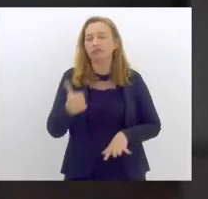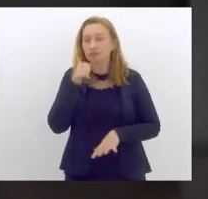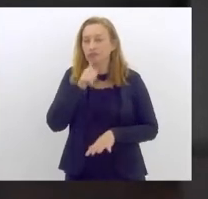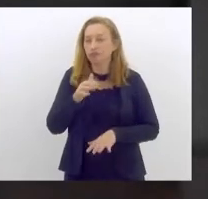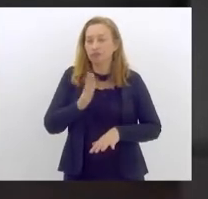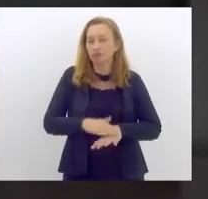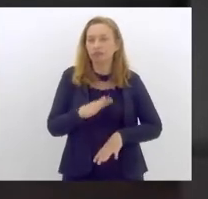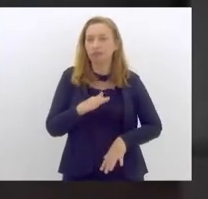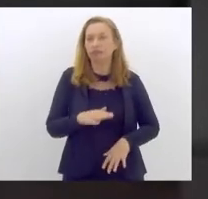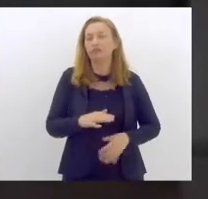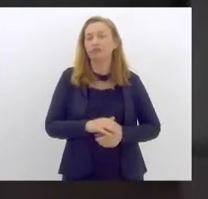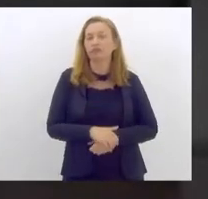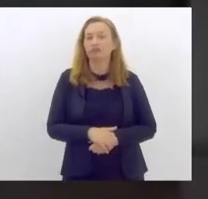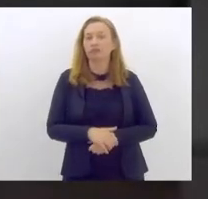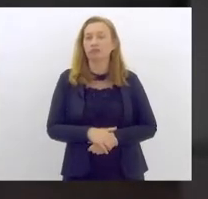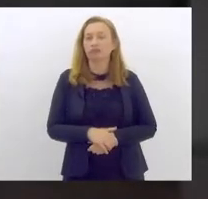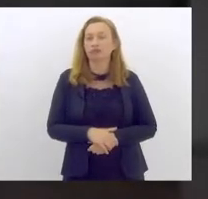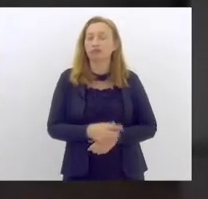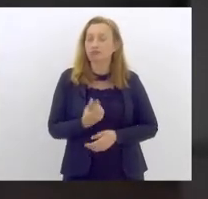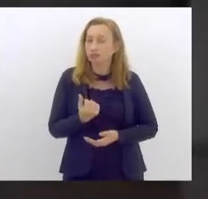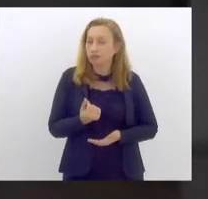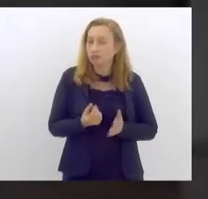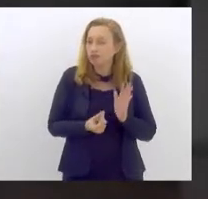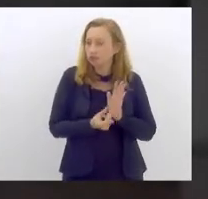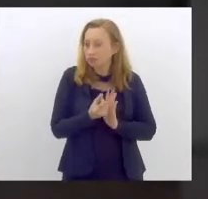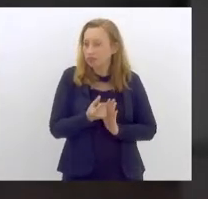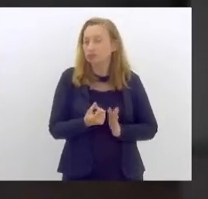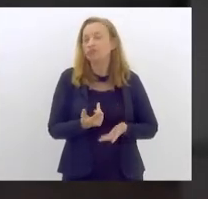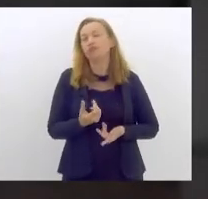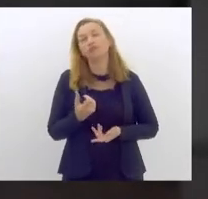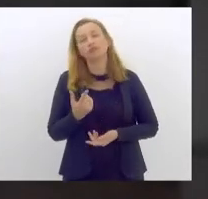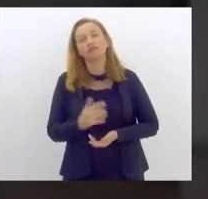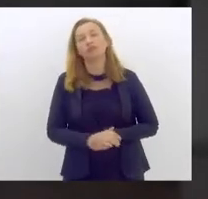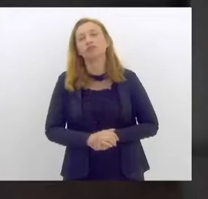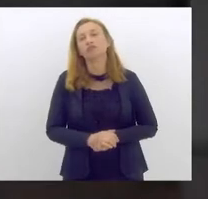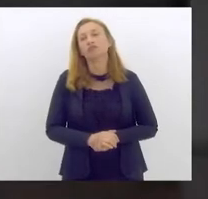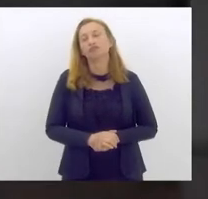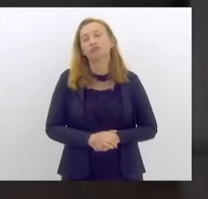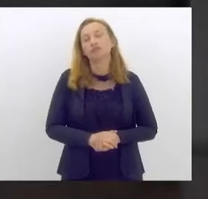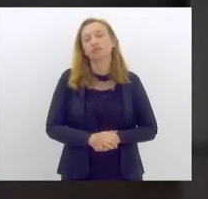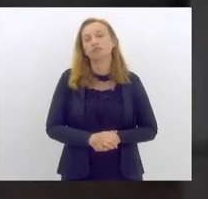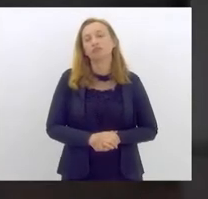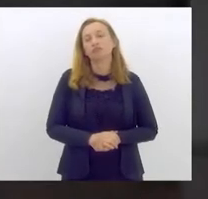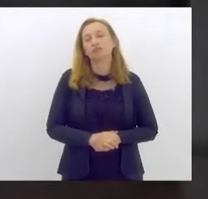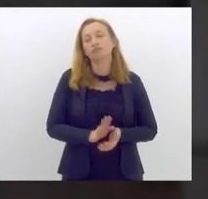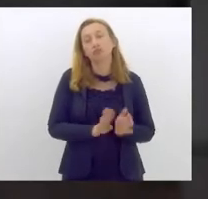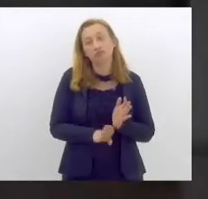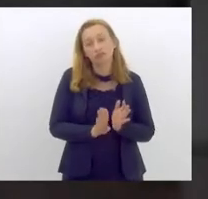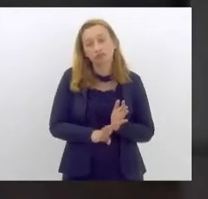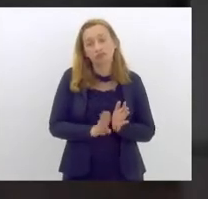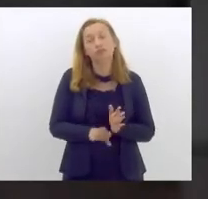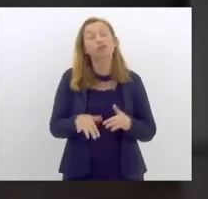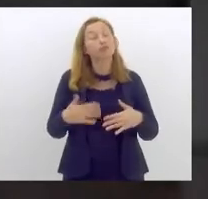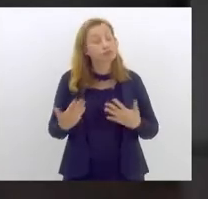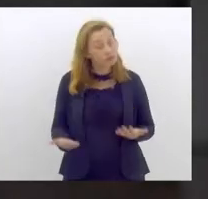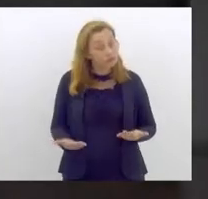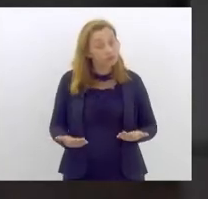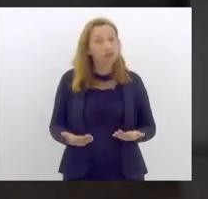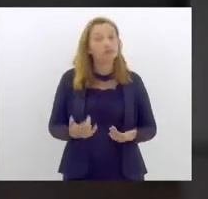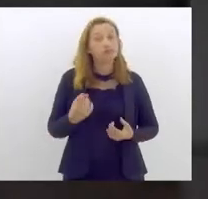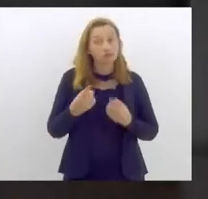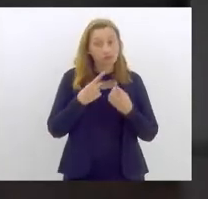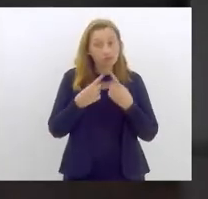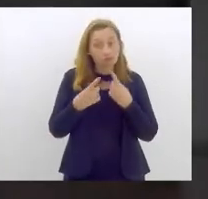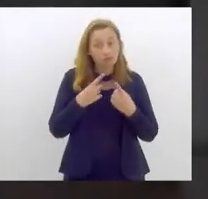isso impacta em financeiro né dinheiro que tem que se gastar Então é isso é desse